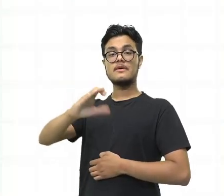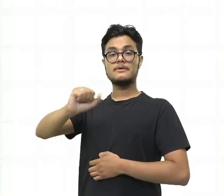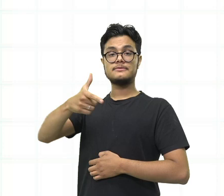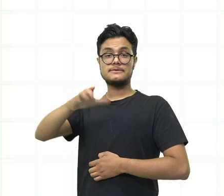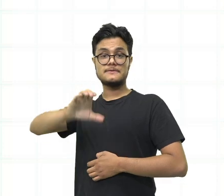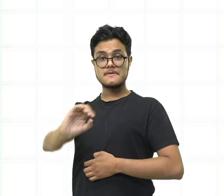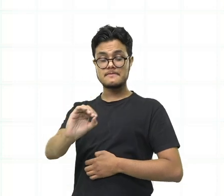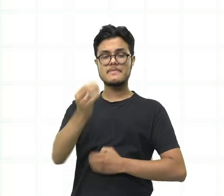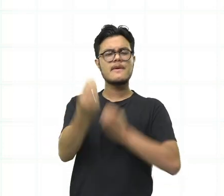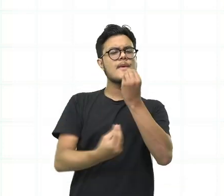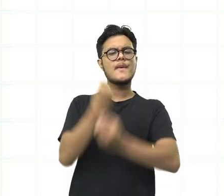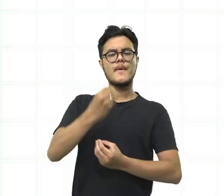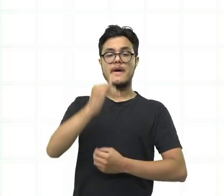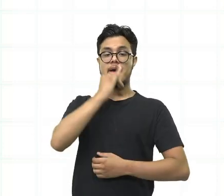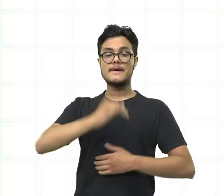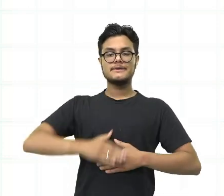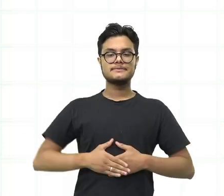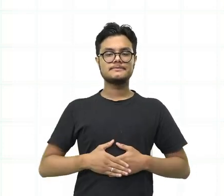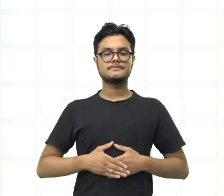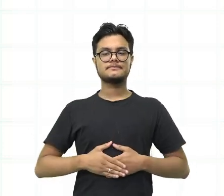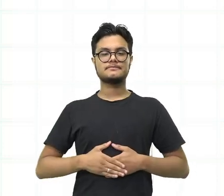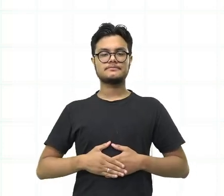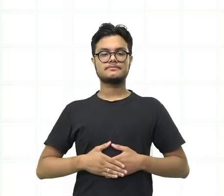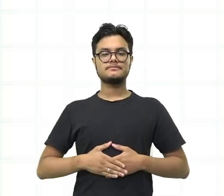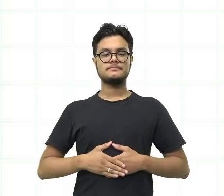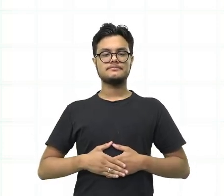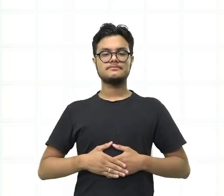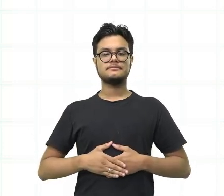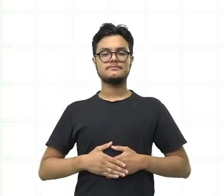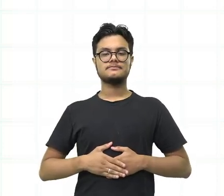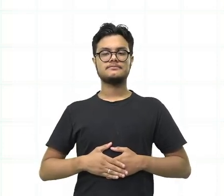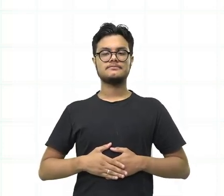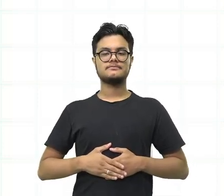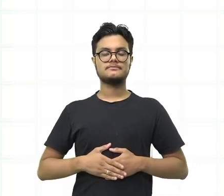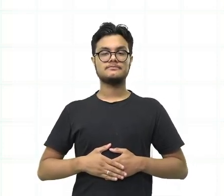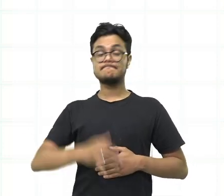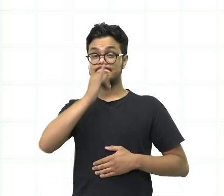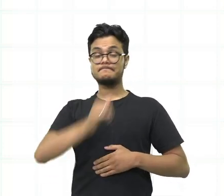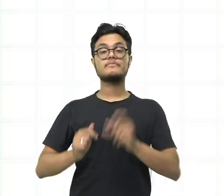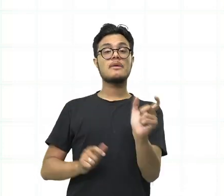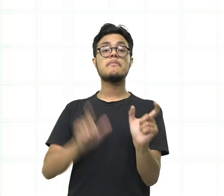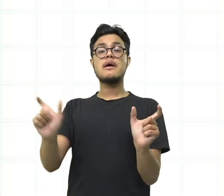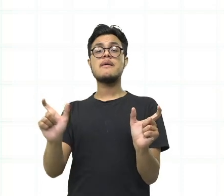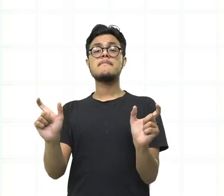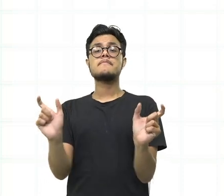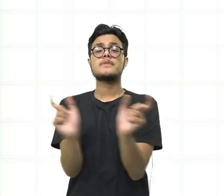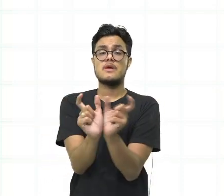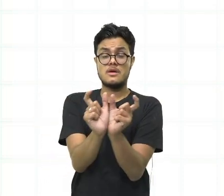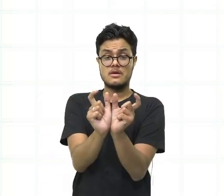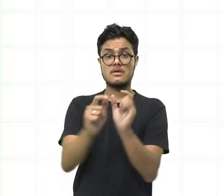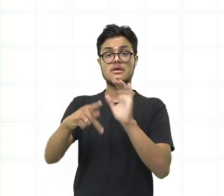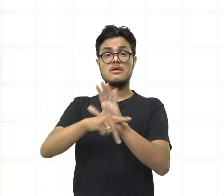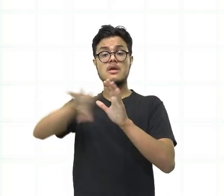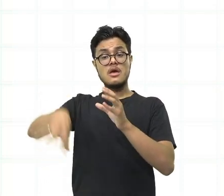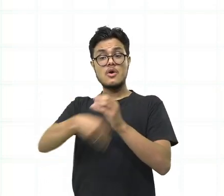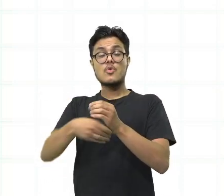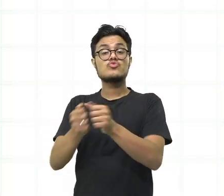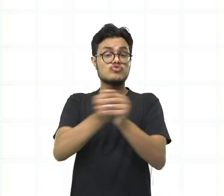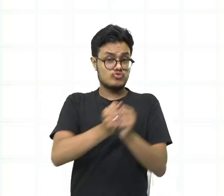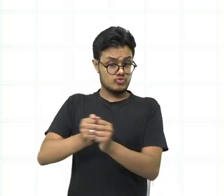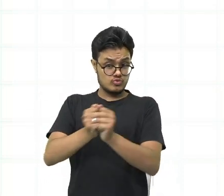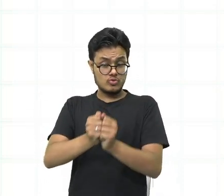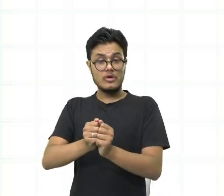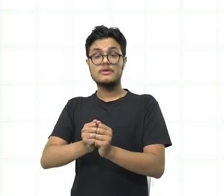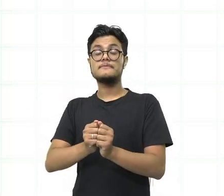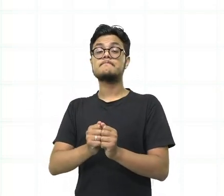A composição é o processo, né, que acontece nas palavras para ser formadas a partir da